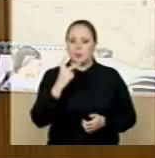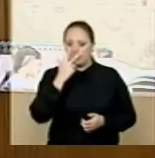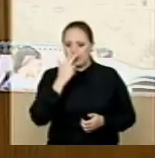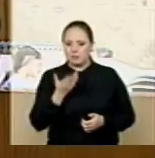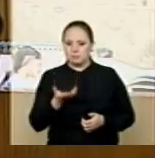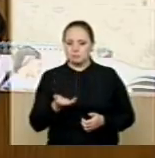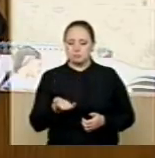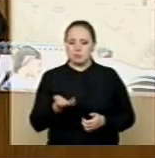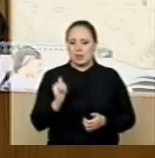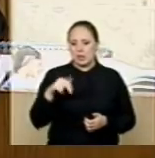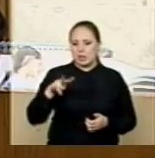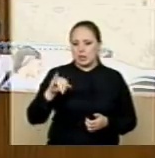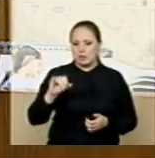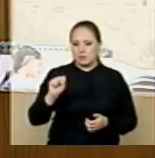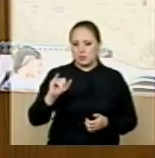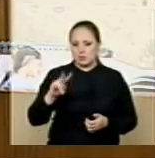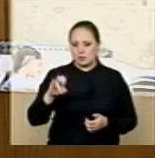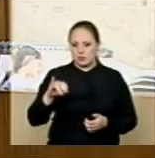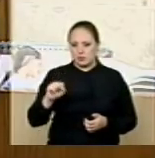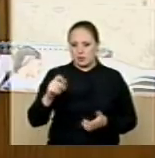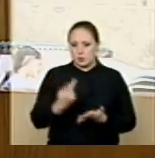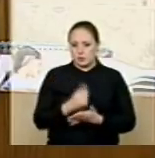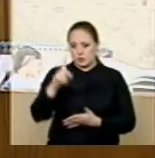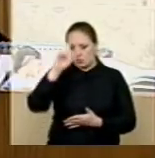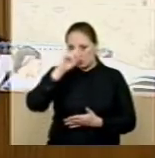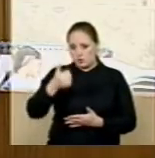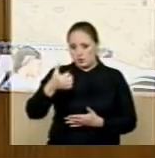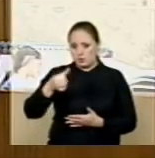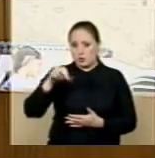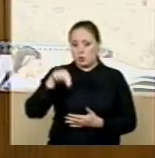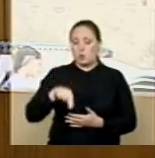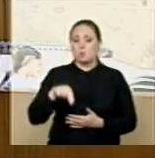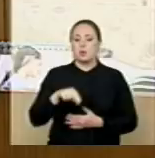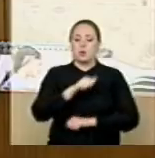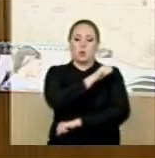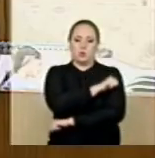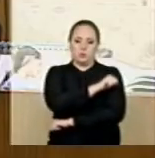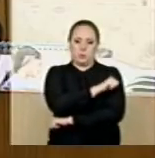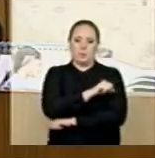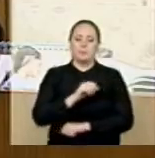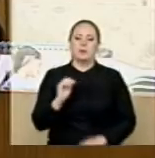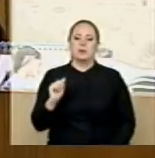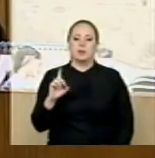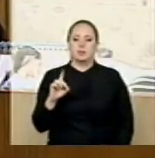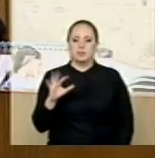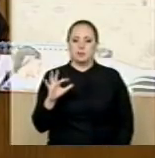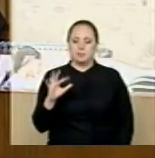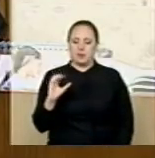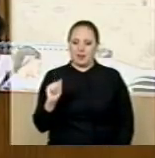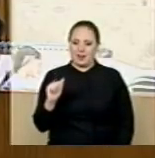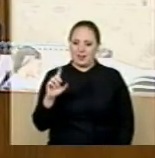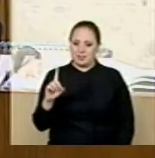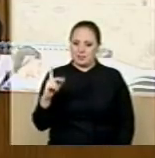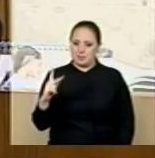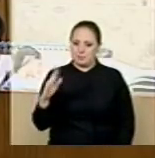do dia 16 de novembro, no Rio de Janeiro. A ação que ajuizei, a ADPF, foi ajuizada no dia 21